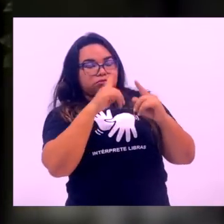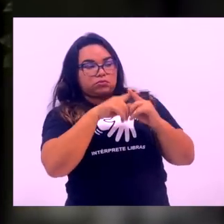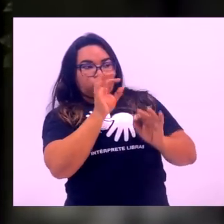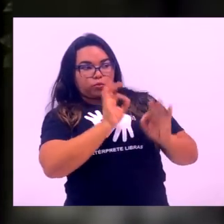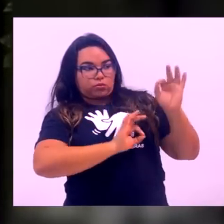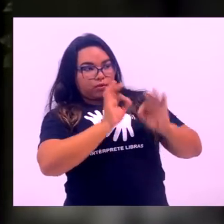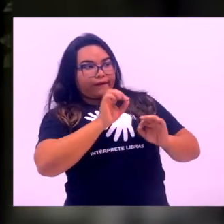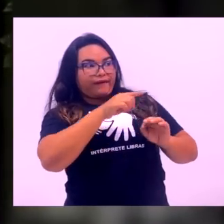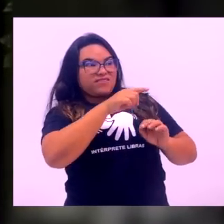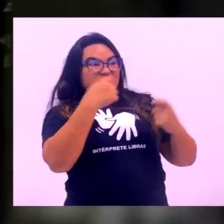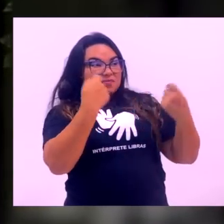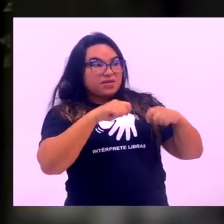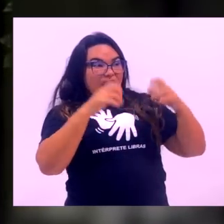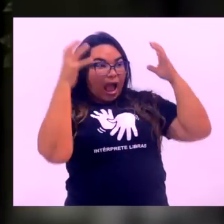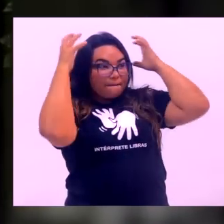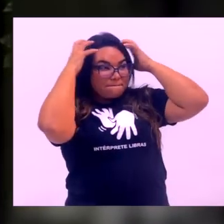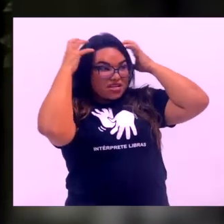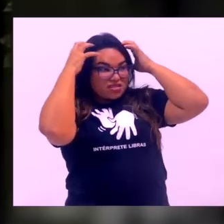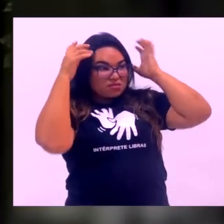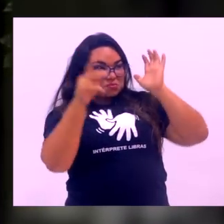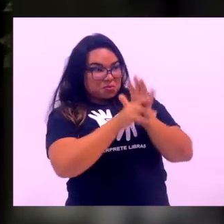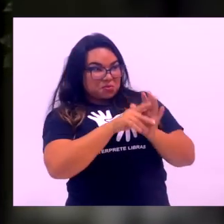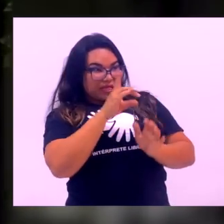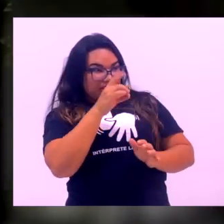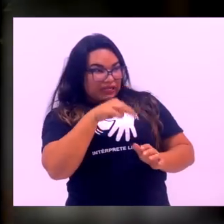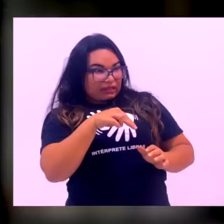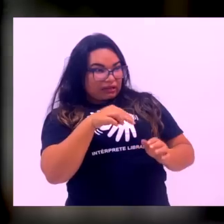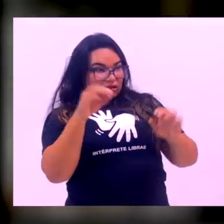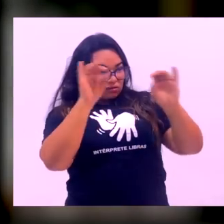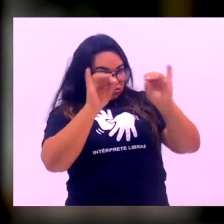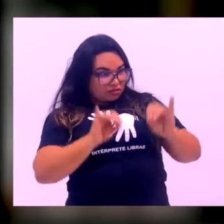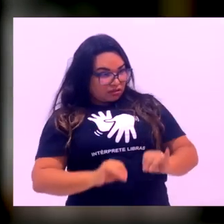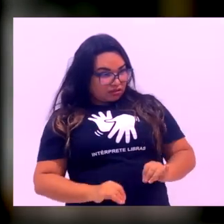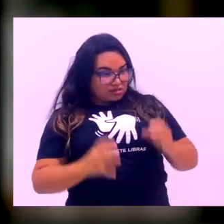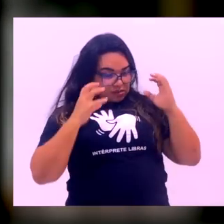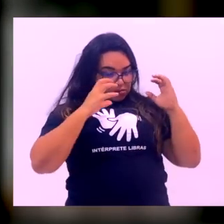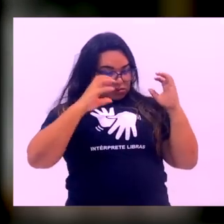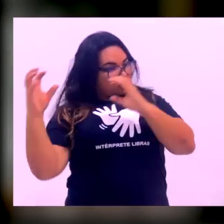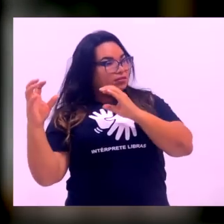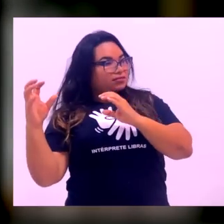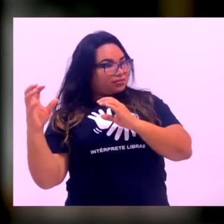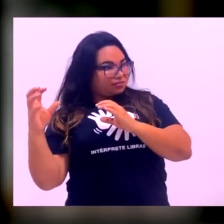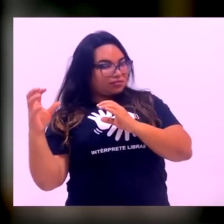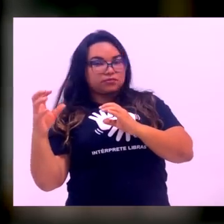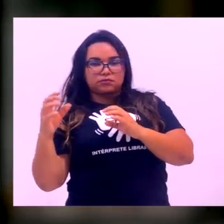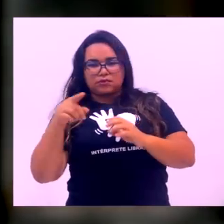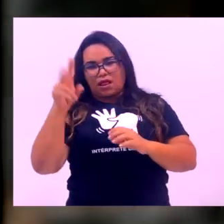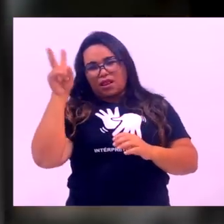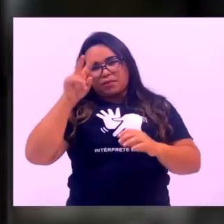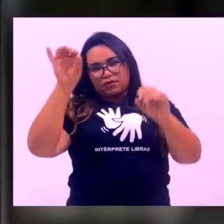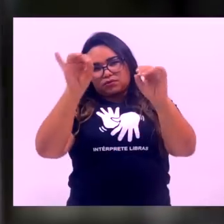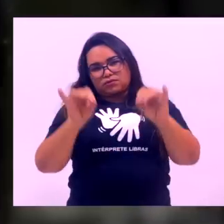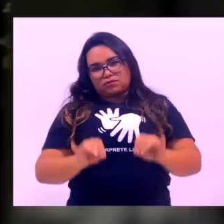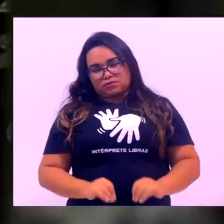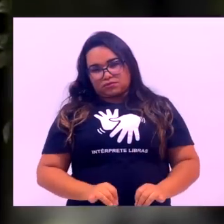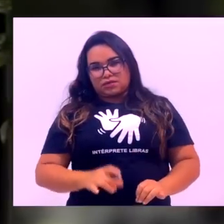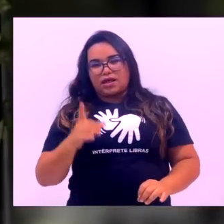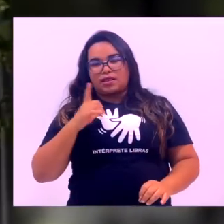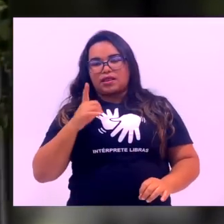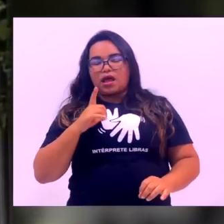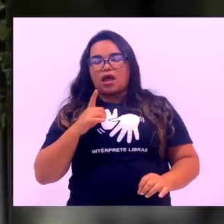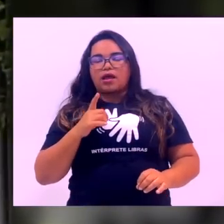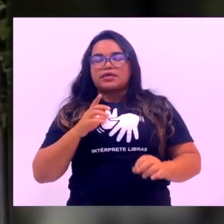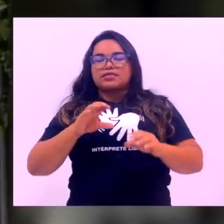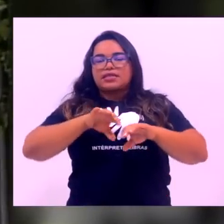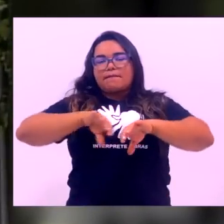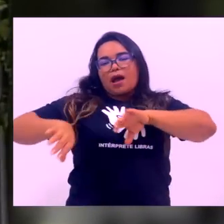a catedral se vocês arrancarem a cabeça da estátua. Vocês se lembram que, naquela época, as estátuas eram feitas